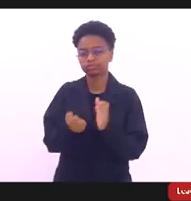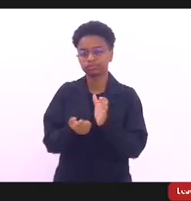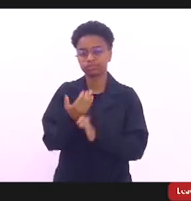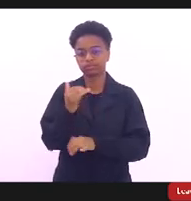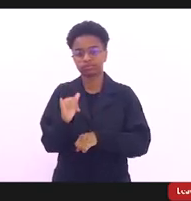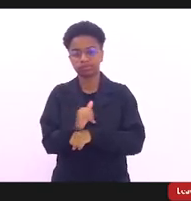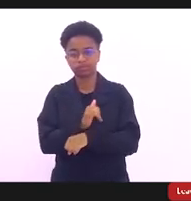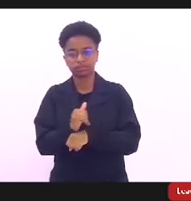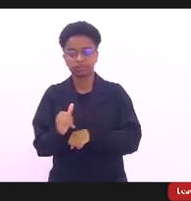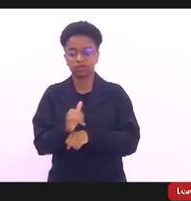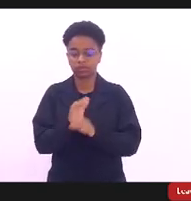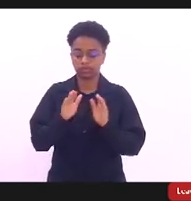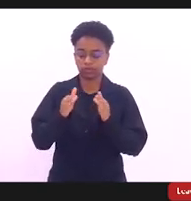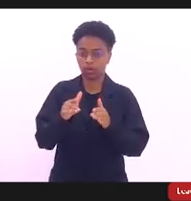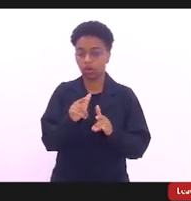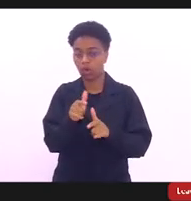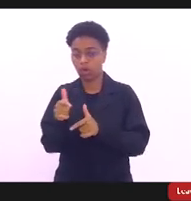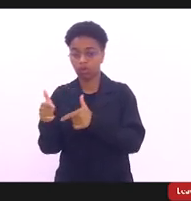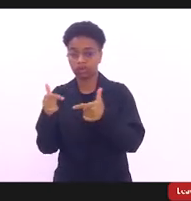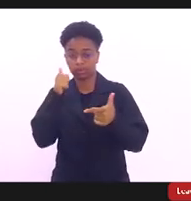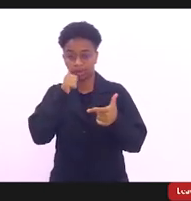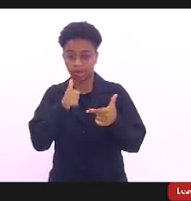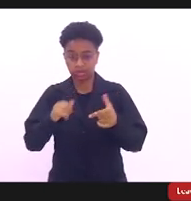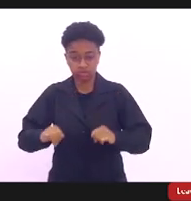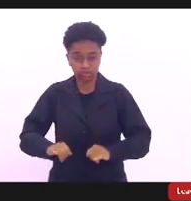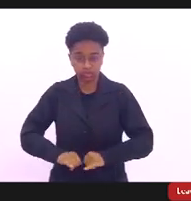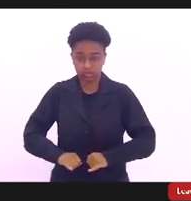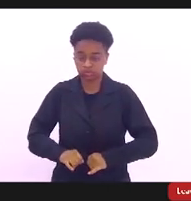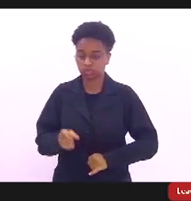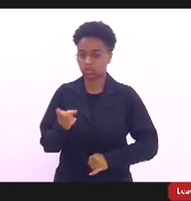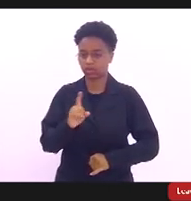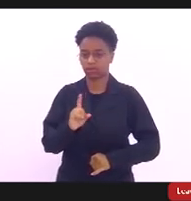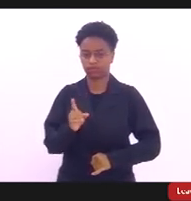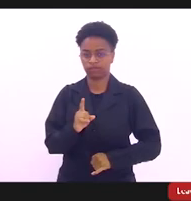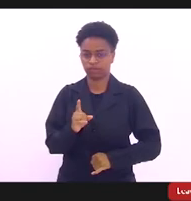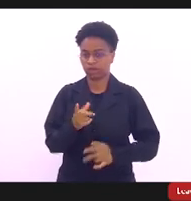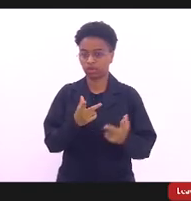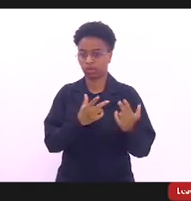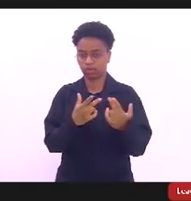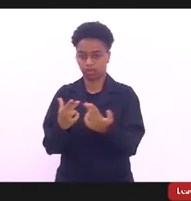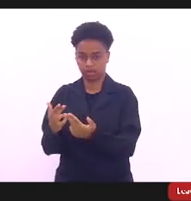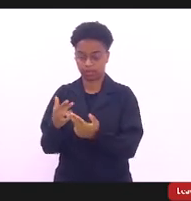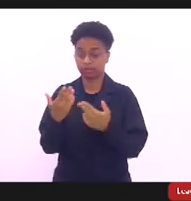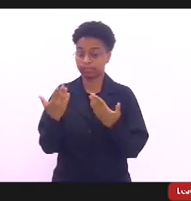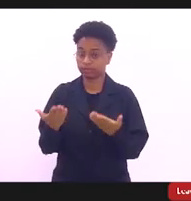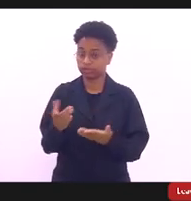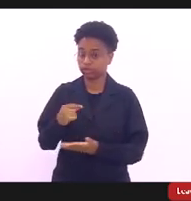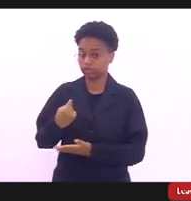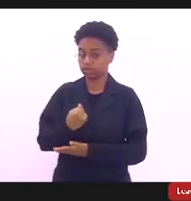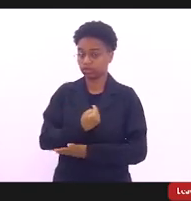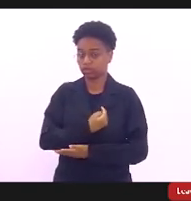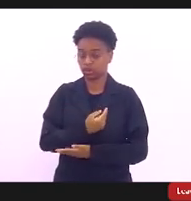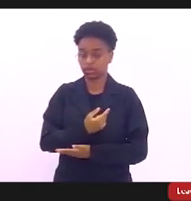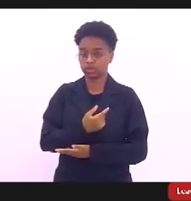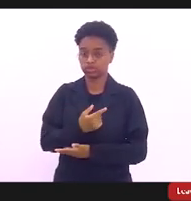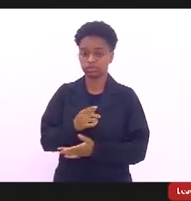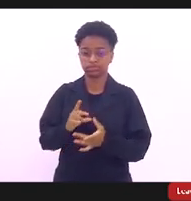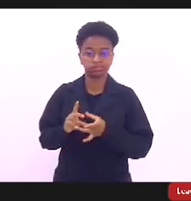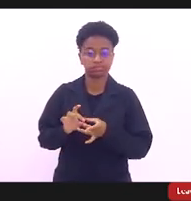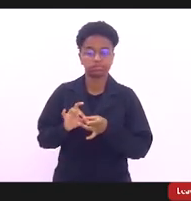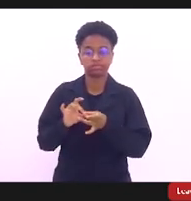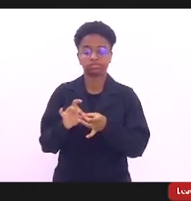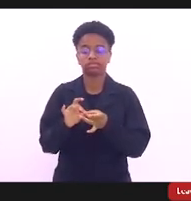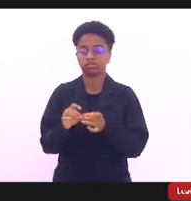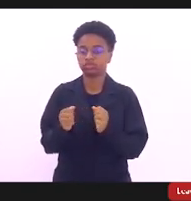para que outras mulheres não sofram as mesmas dores que elas sentiram né então a gente tá aí juntos para poder